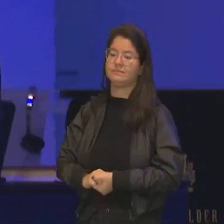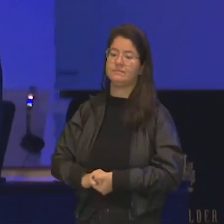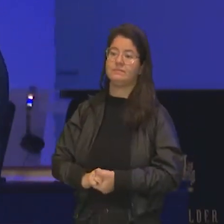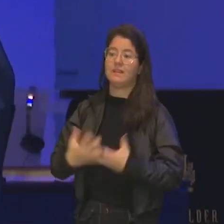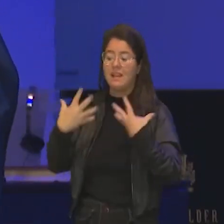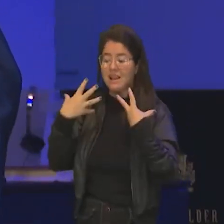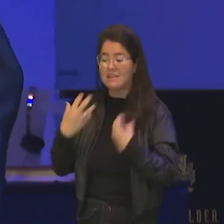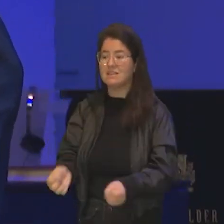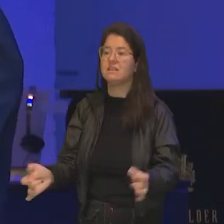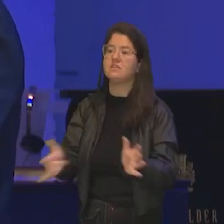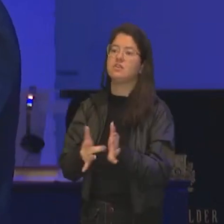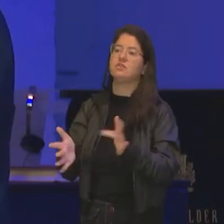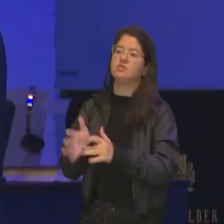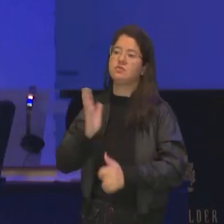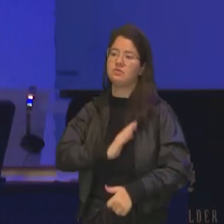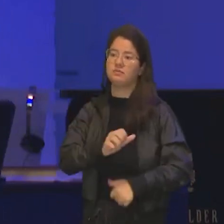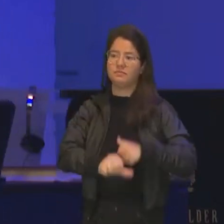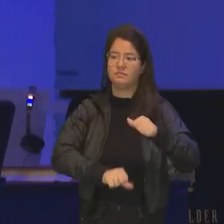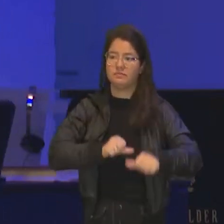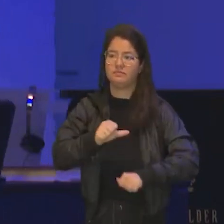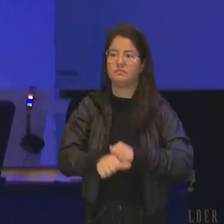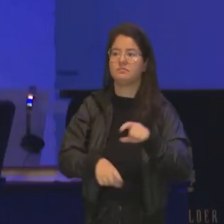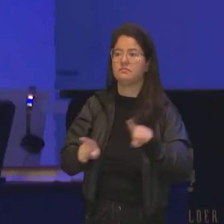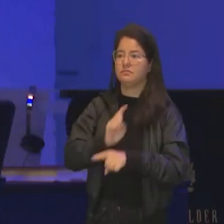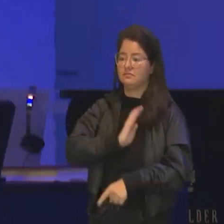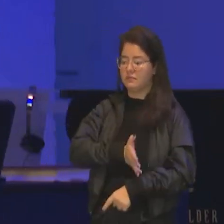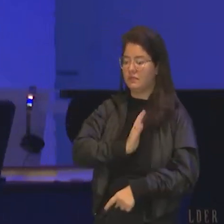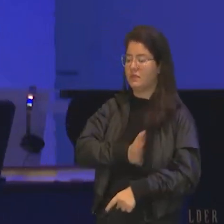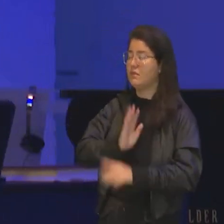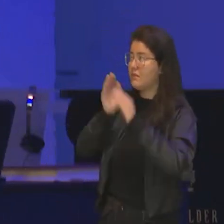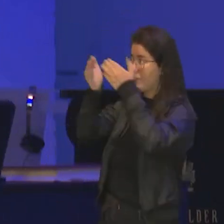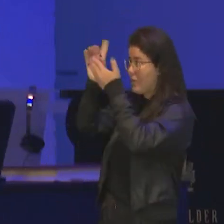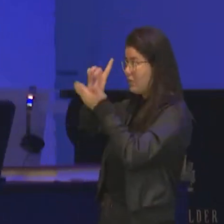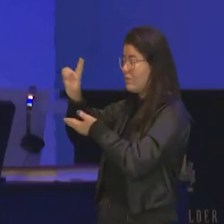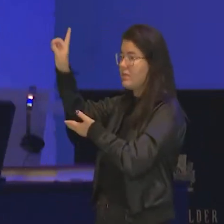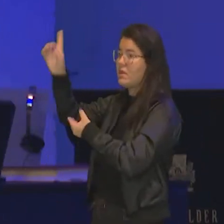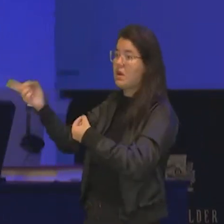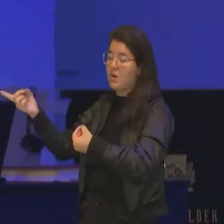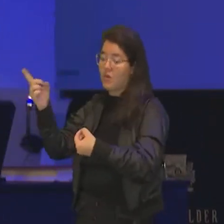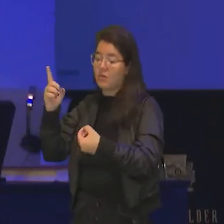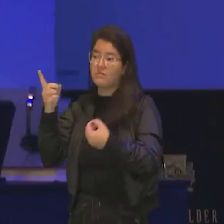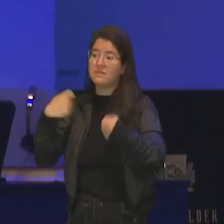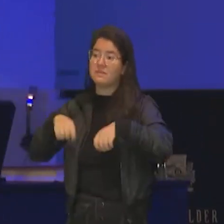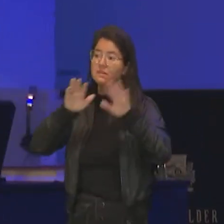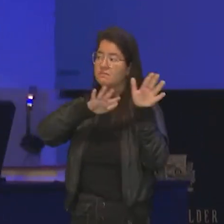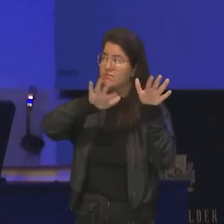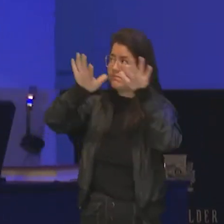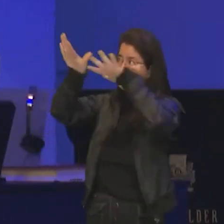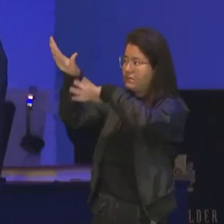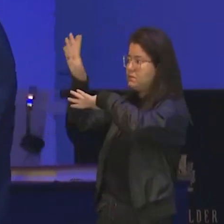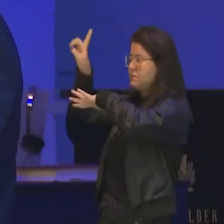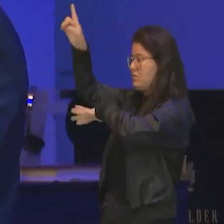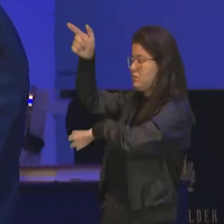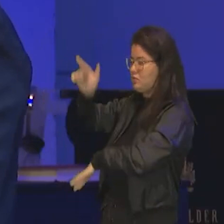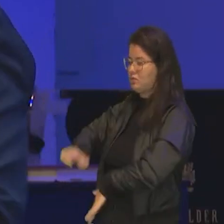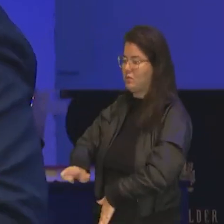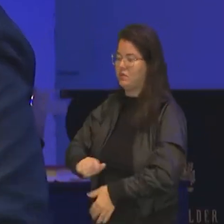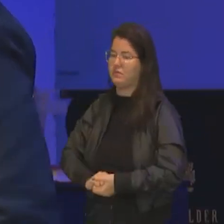Converter o coração, inclinar o coração ao Senhor, voltar-se para Deus.